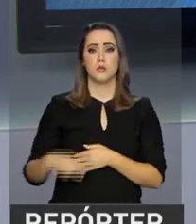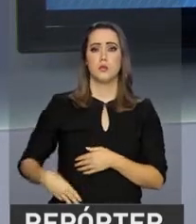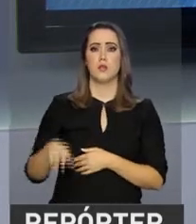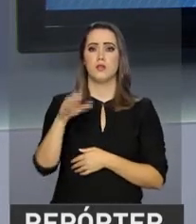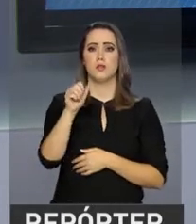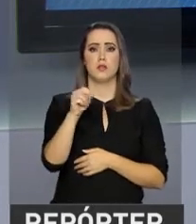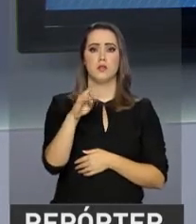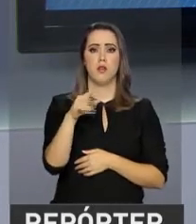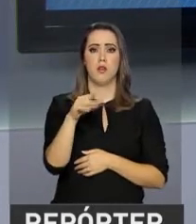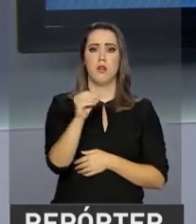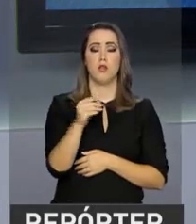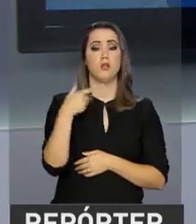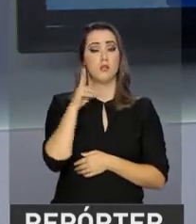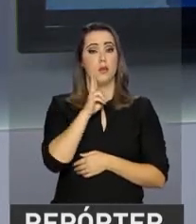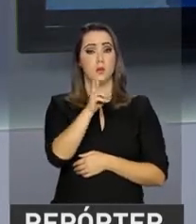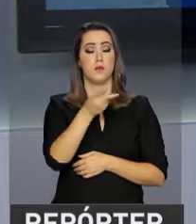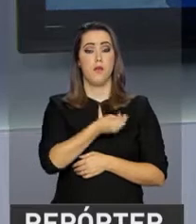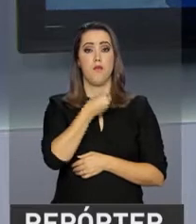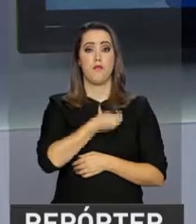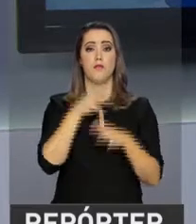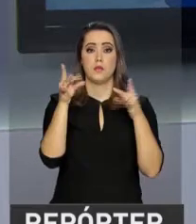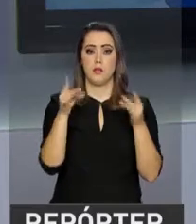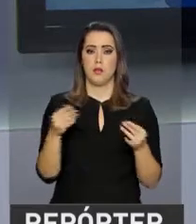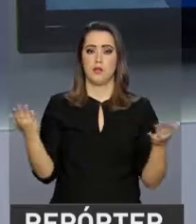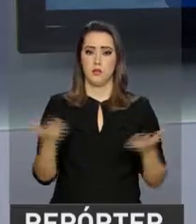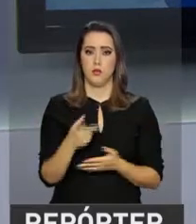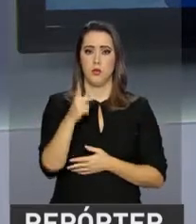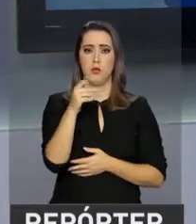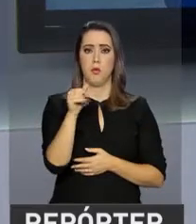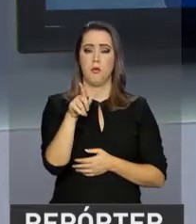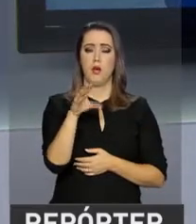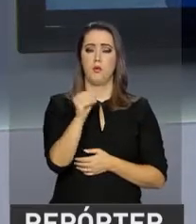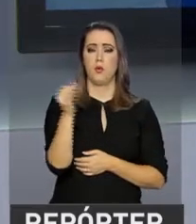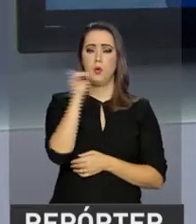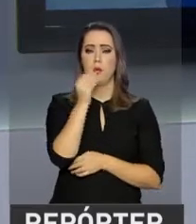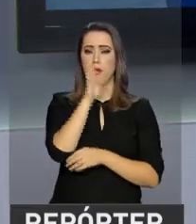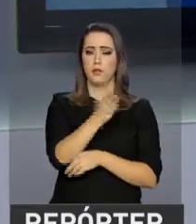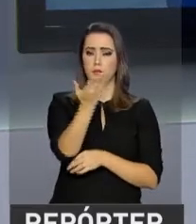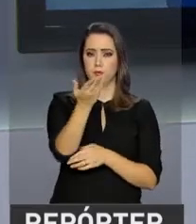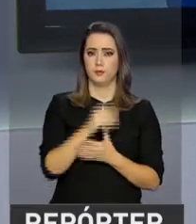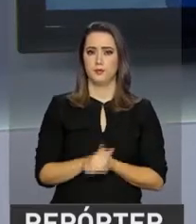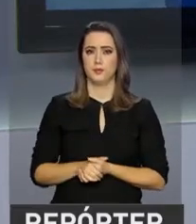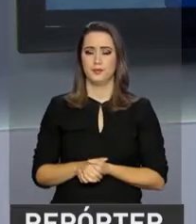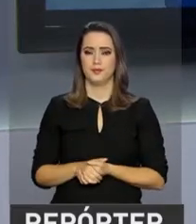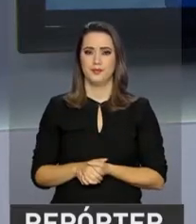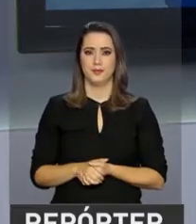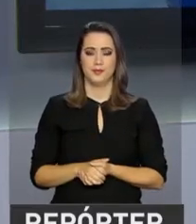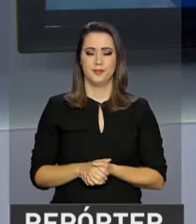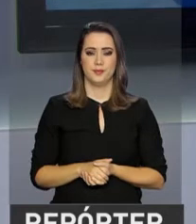presidência o repórter pablo mundinho acompanhou e tem os detalhes ao vivo pra gente olá pablo boa tarde pra você